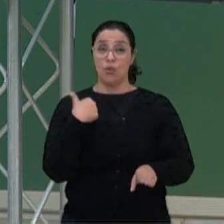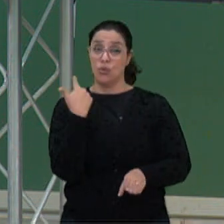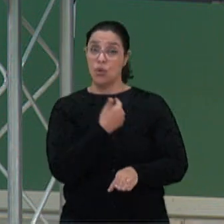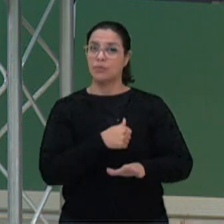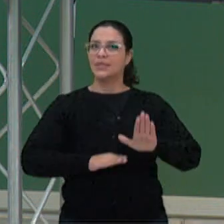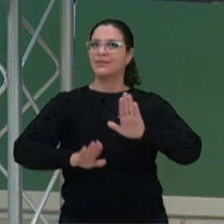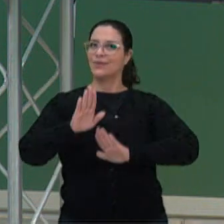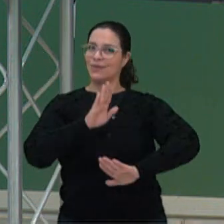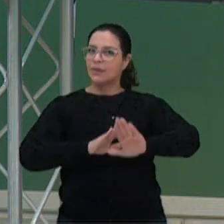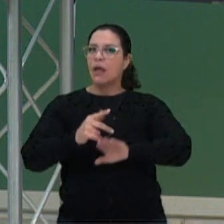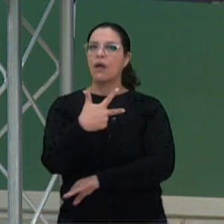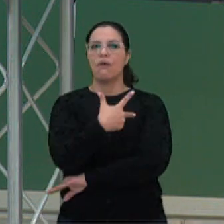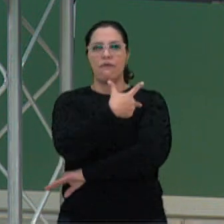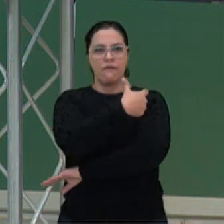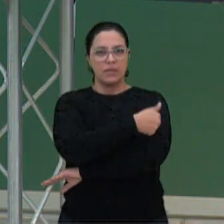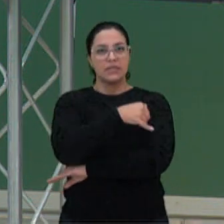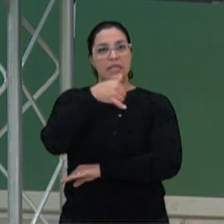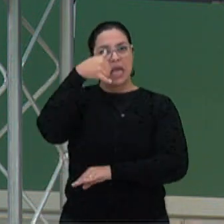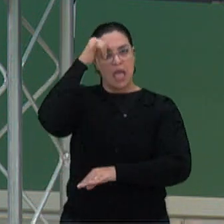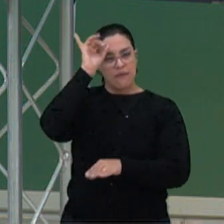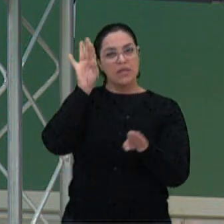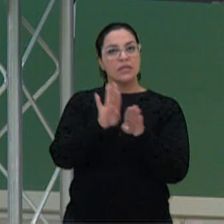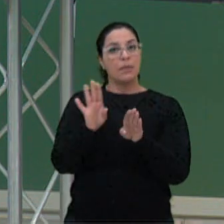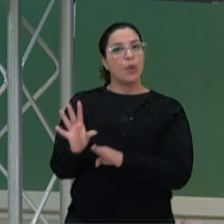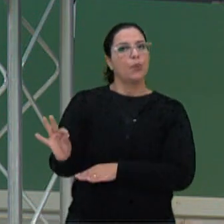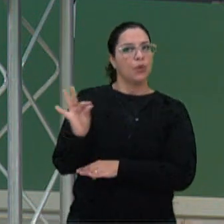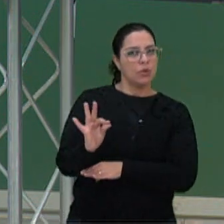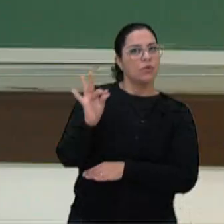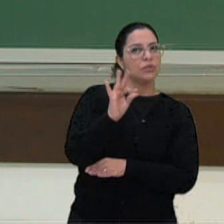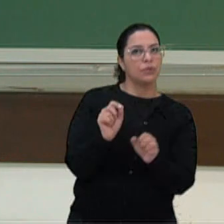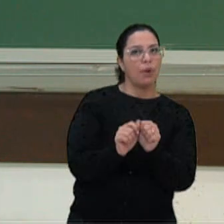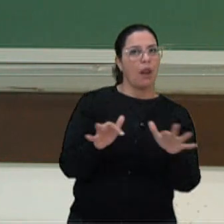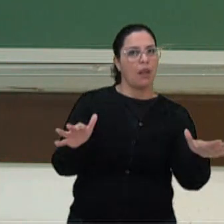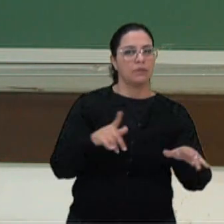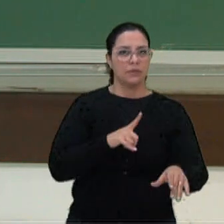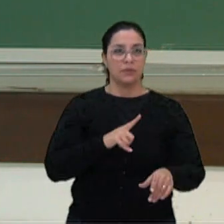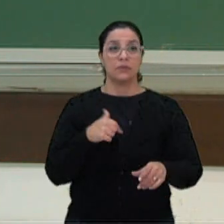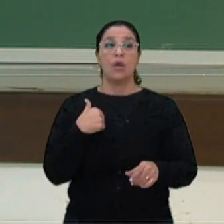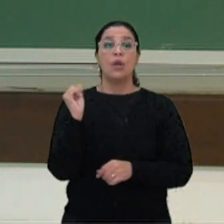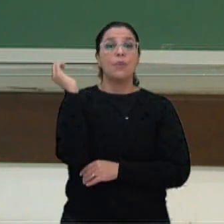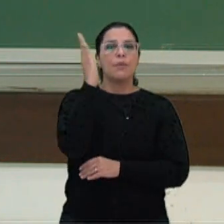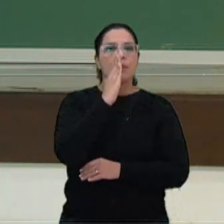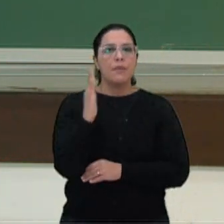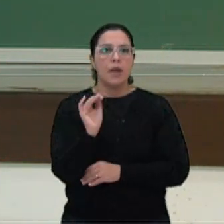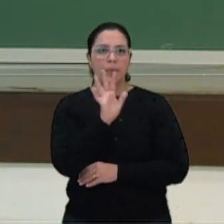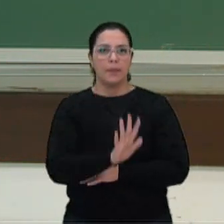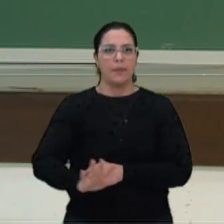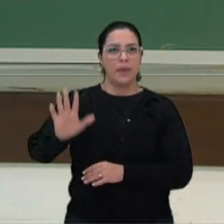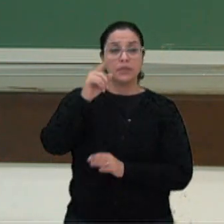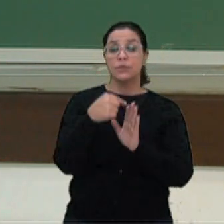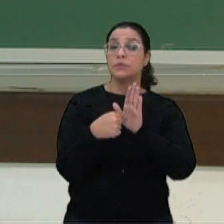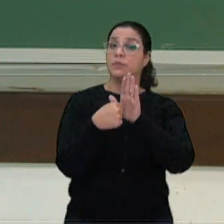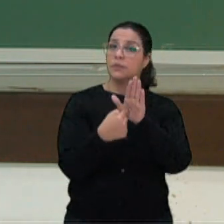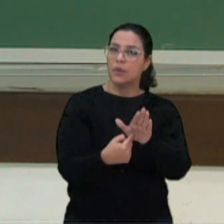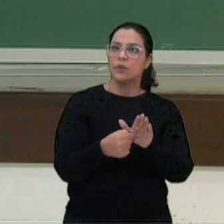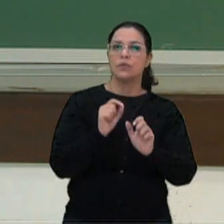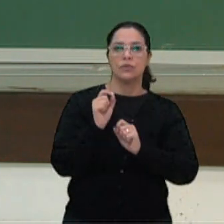tem que tomar a vacina e tem que evitar a reprodução do mosquito. Olha só esse mapa, gente. Esse mapa está mostrando para a